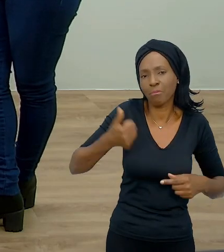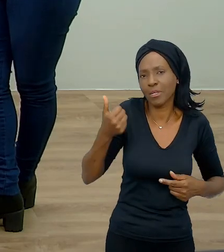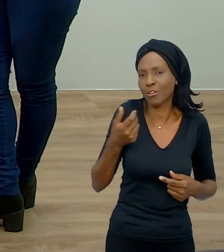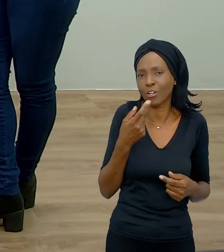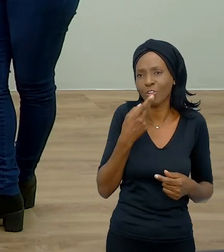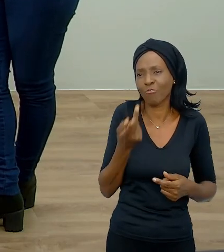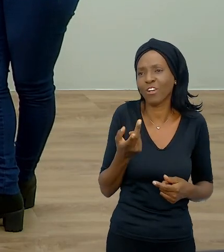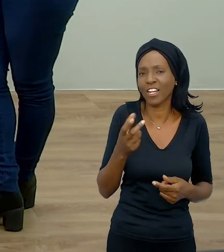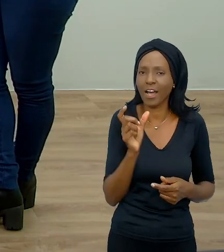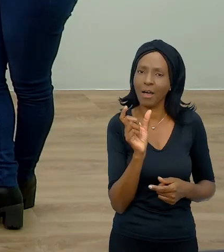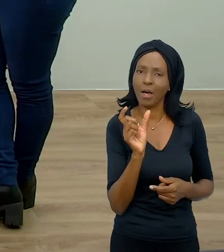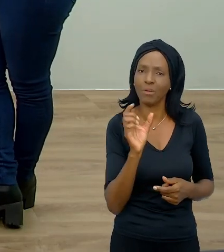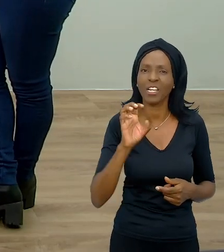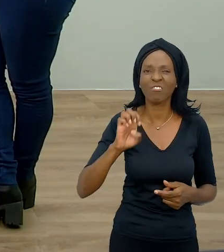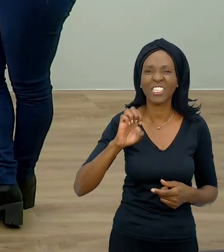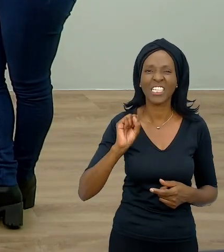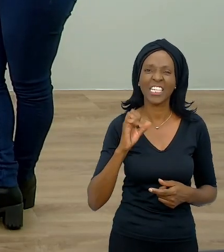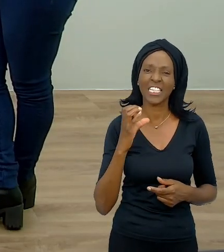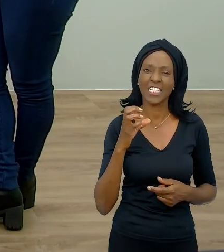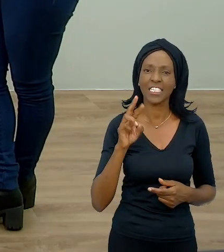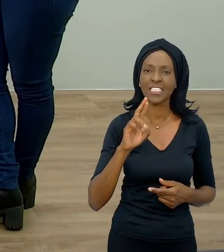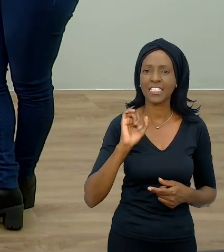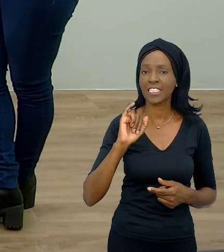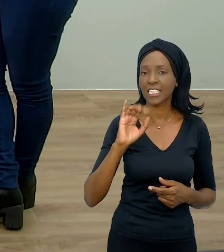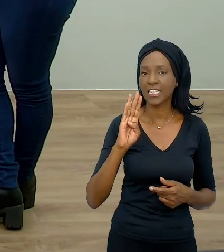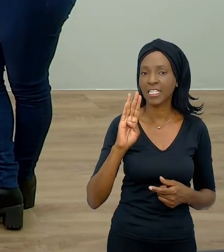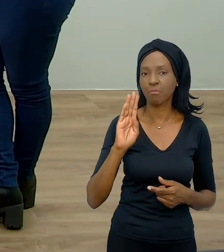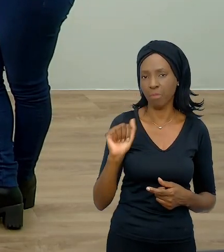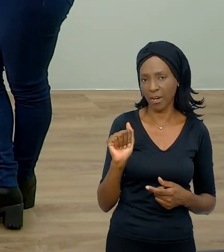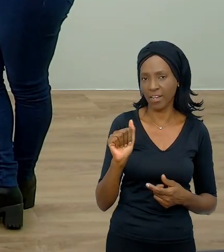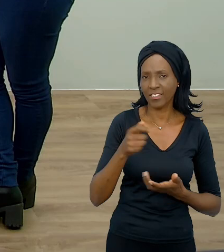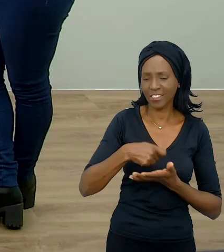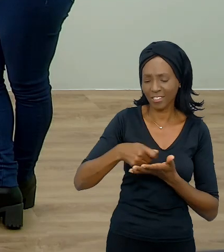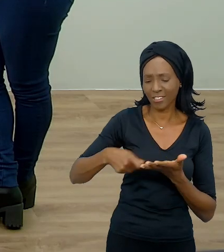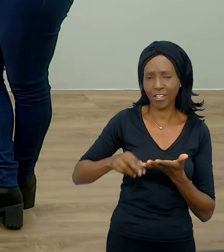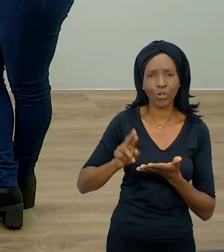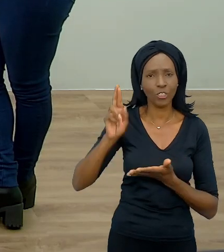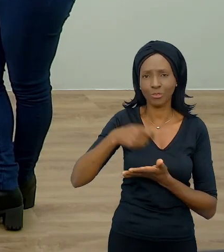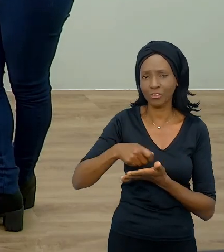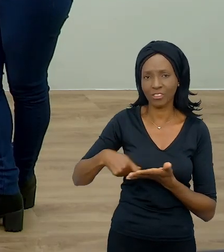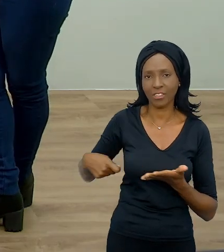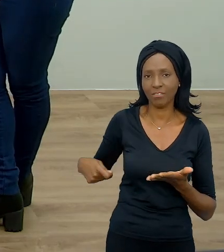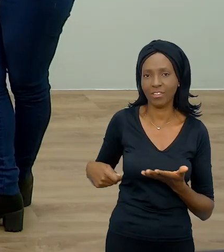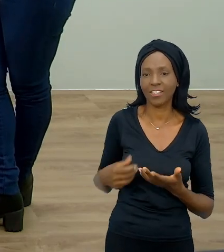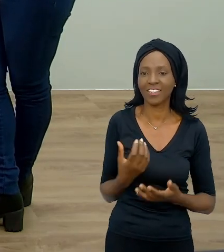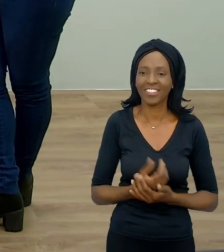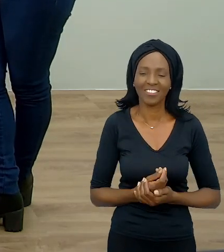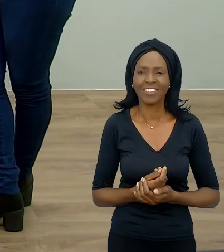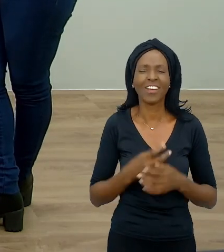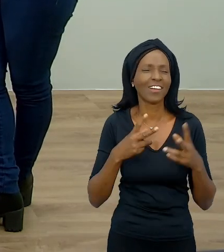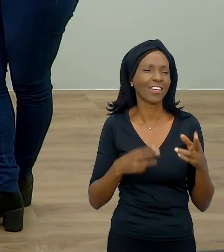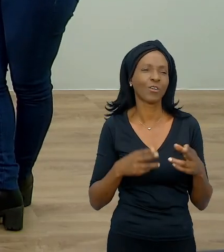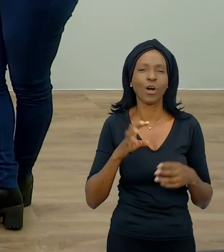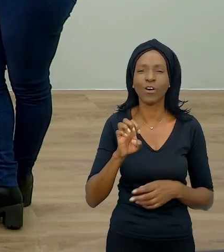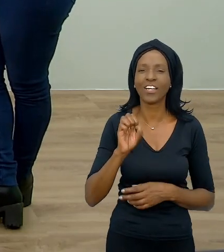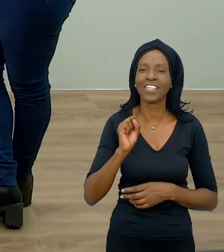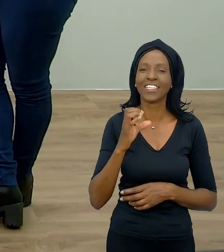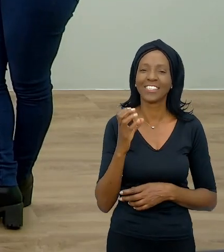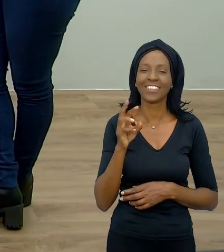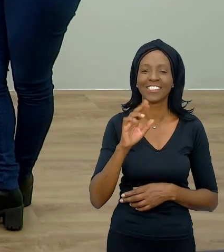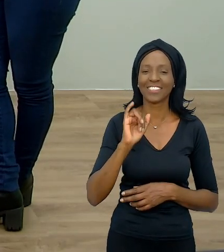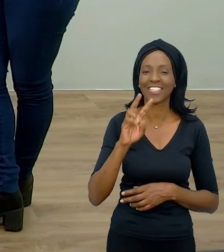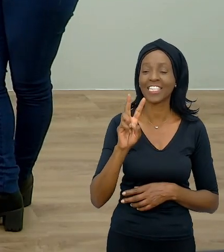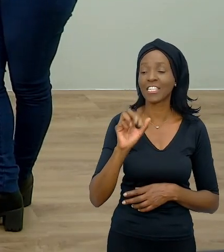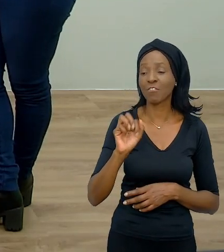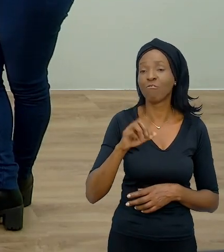ser redator também. Aliás... Escrivão, né? Como é na Polícia Civil, tem um escrivão. Talvez seja até interessante perguntar